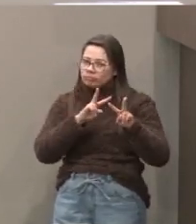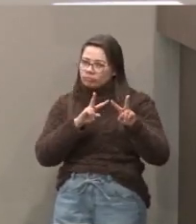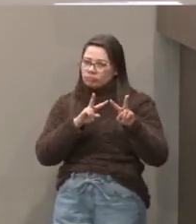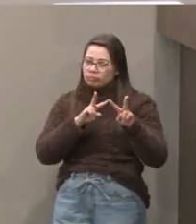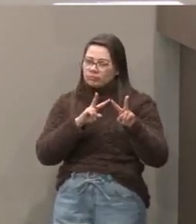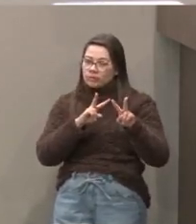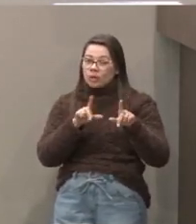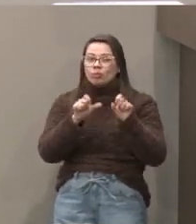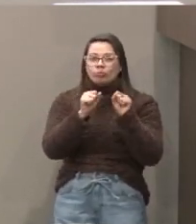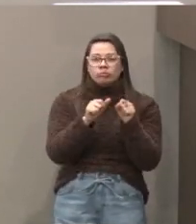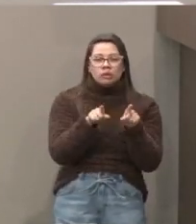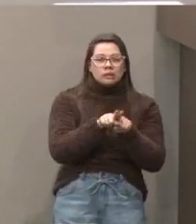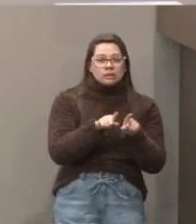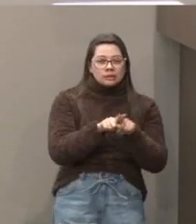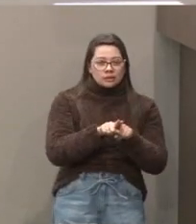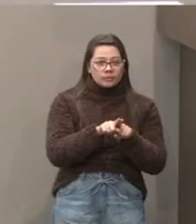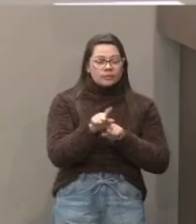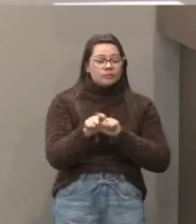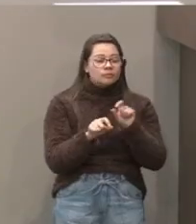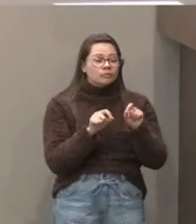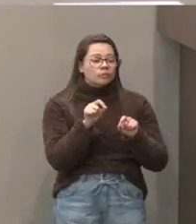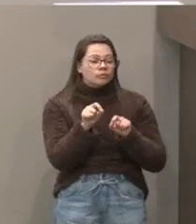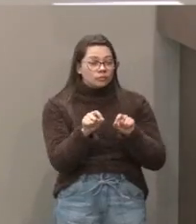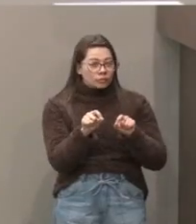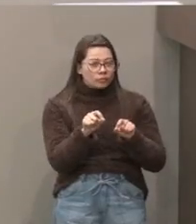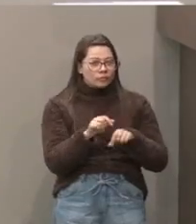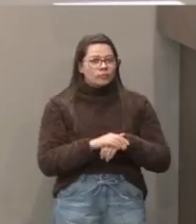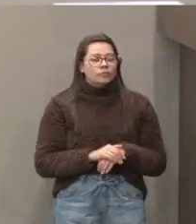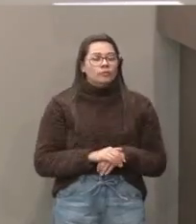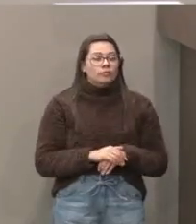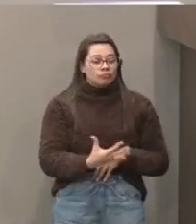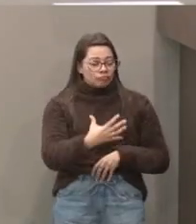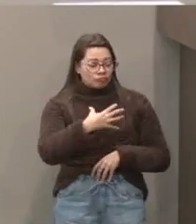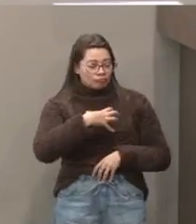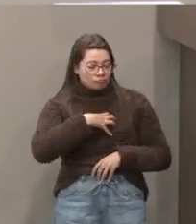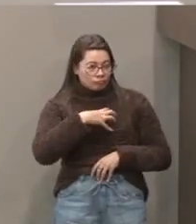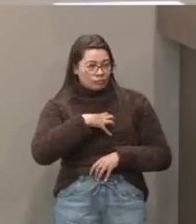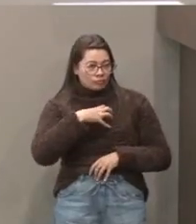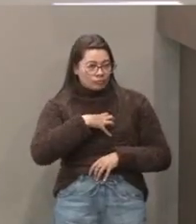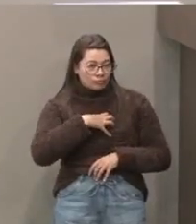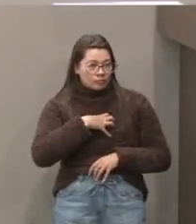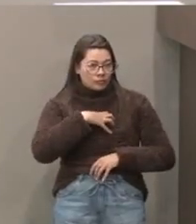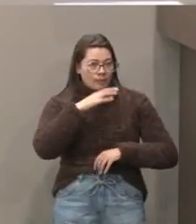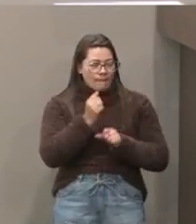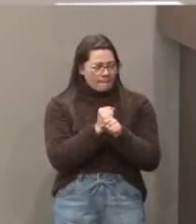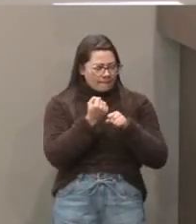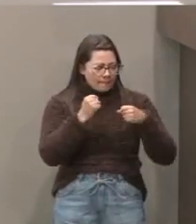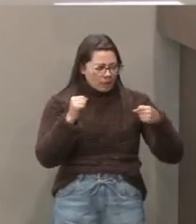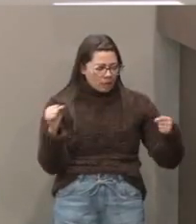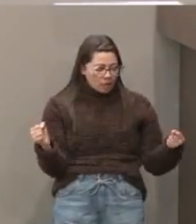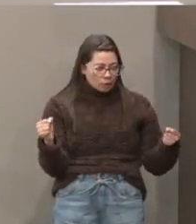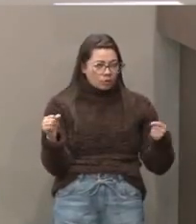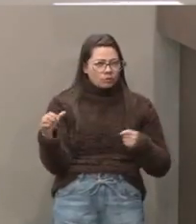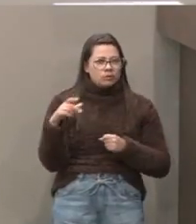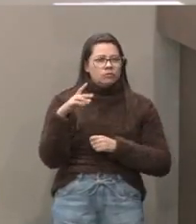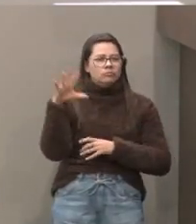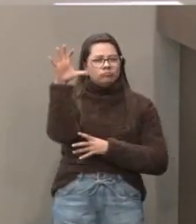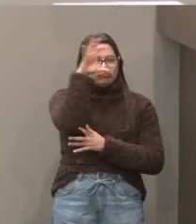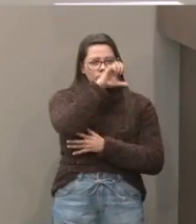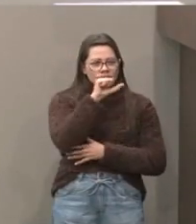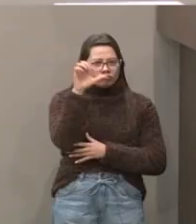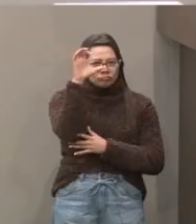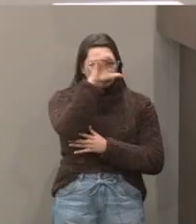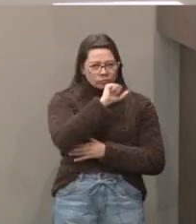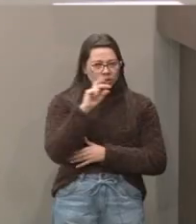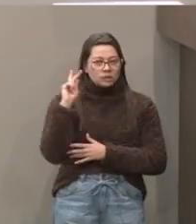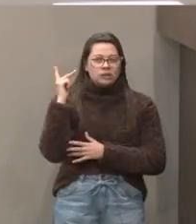E talvez seja justamente aí que uma das maiores lições